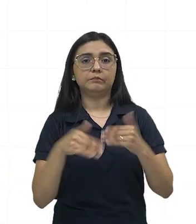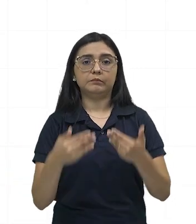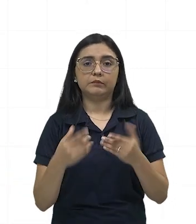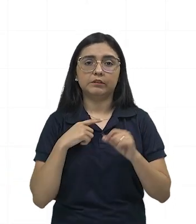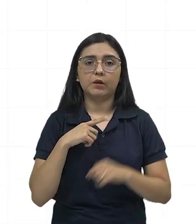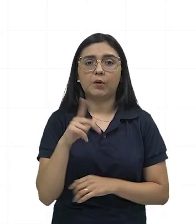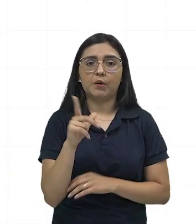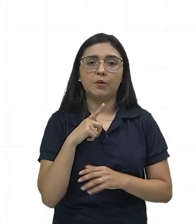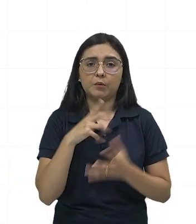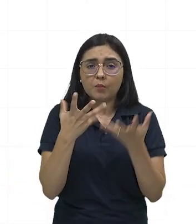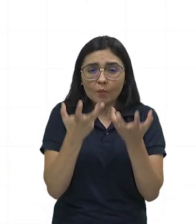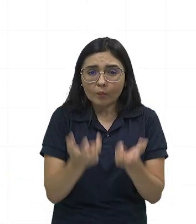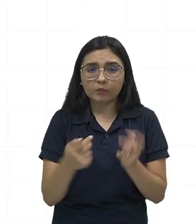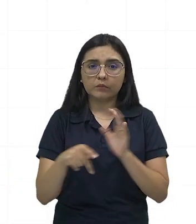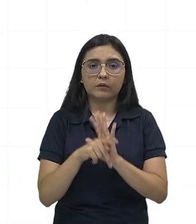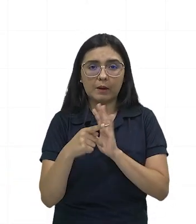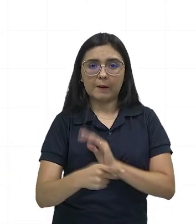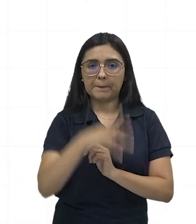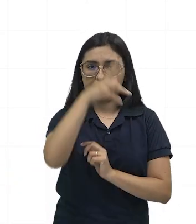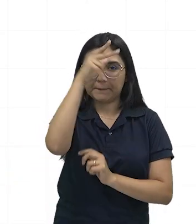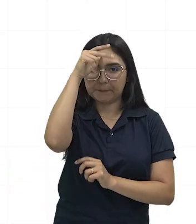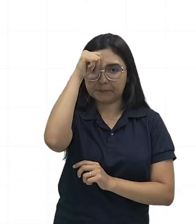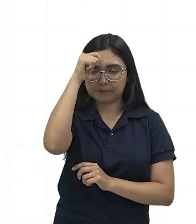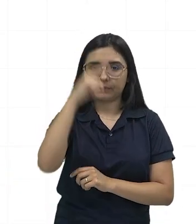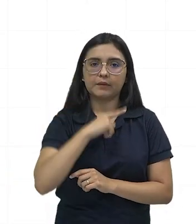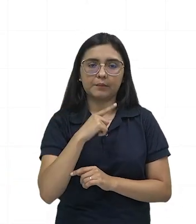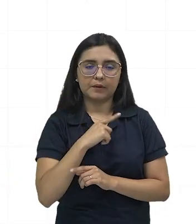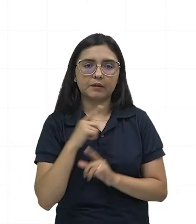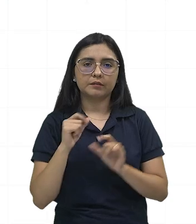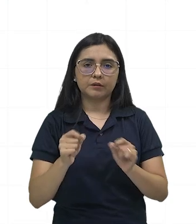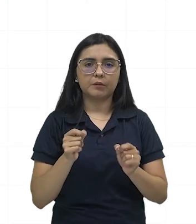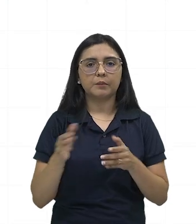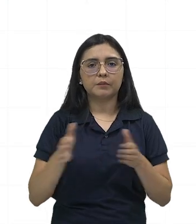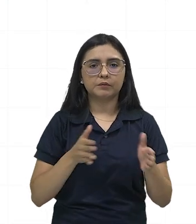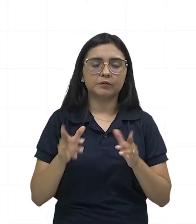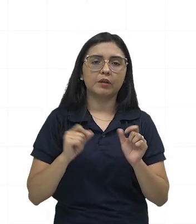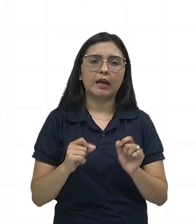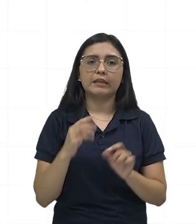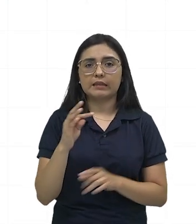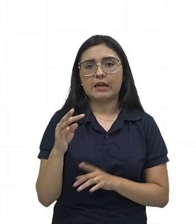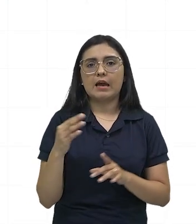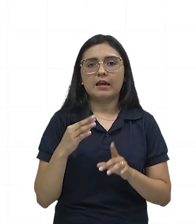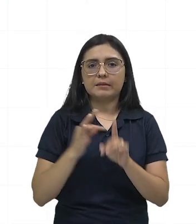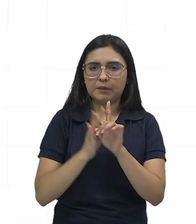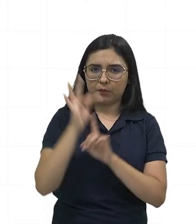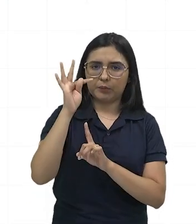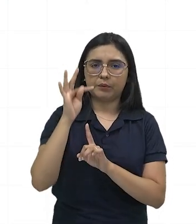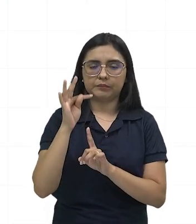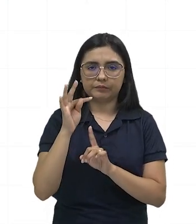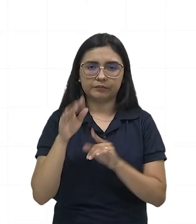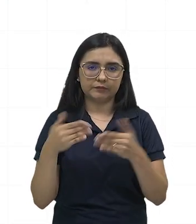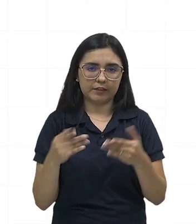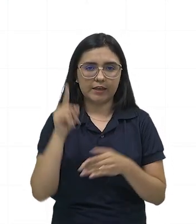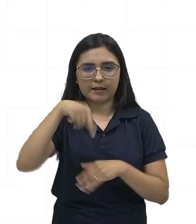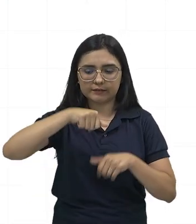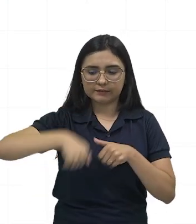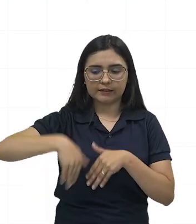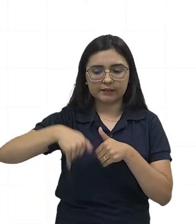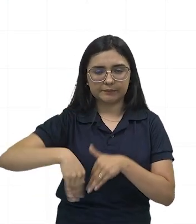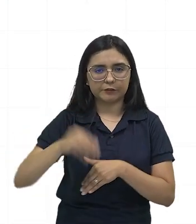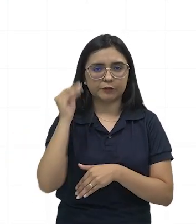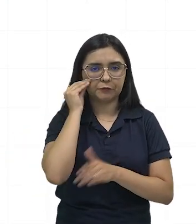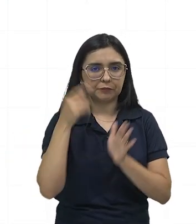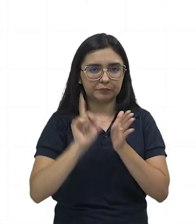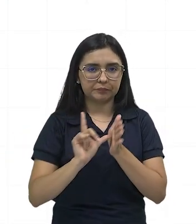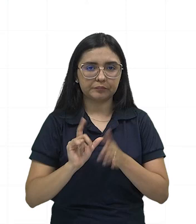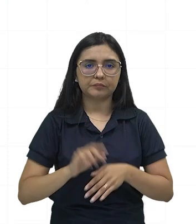cidade de Manaus, ele vem junto com o período com a maior temperatura, que é em setembro, né? Como a gente pode ver na última